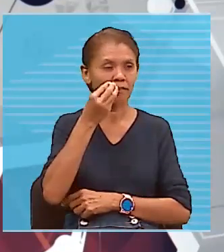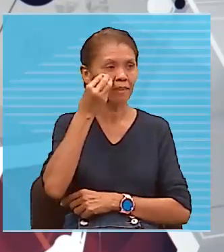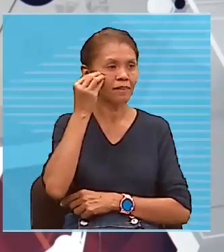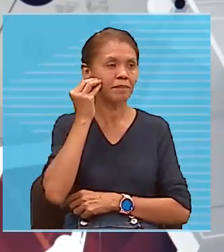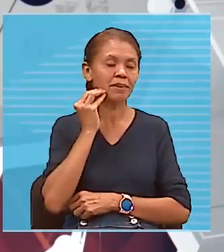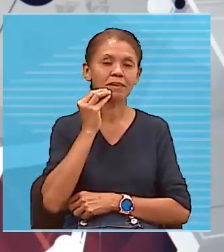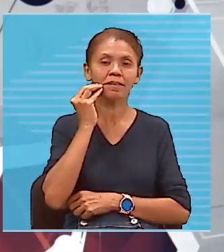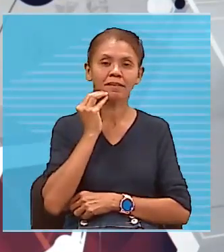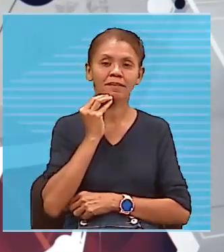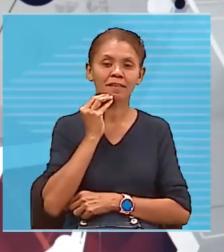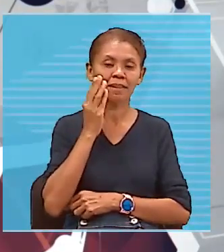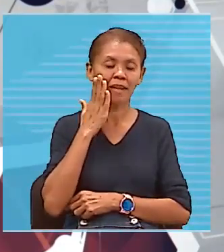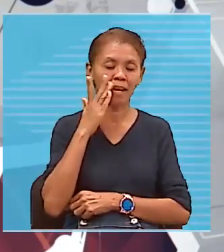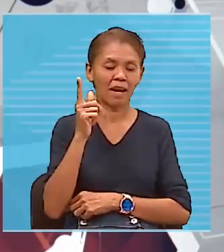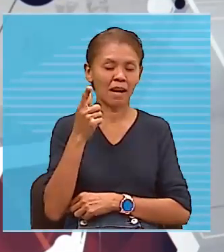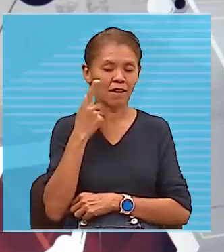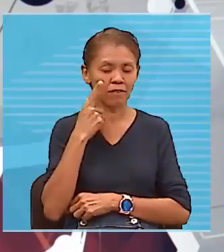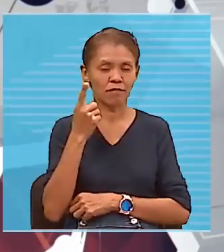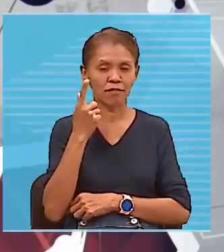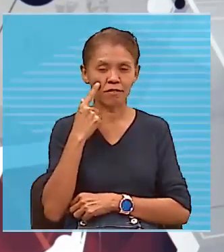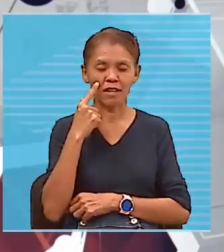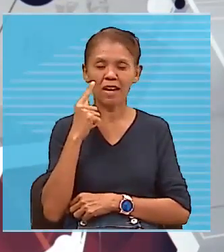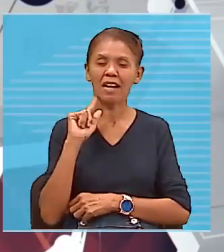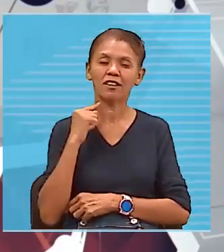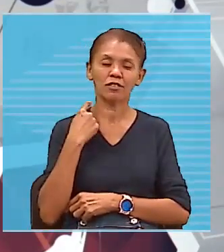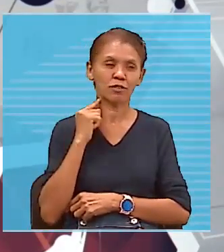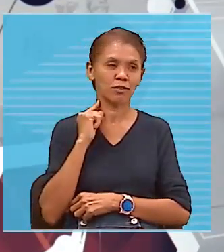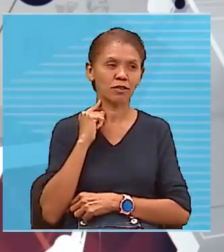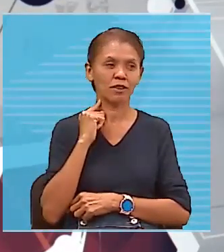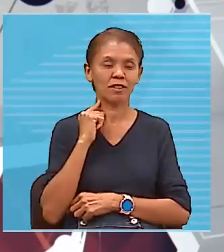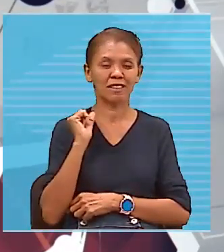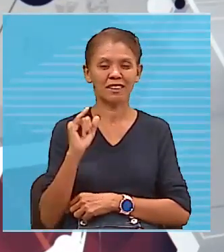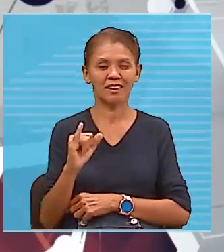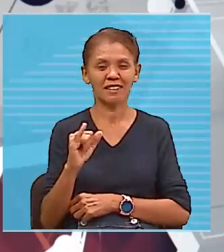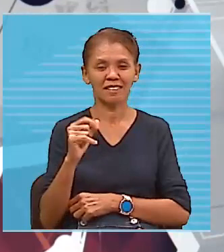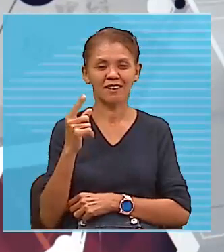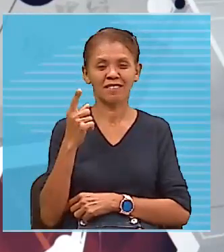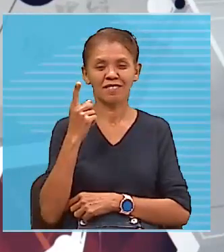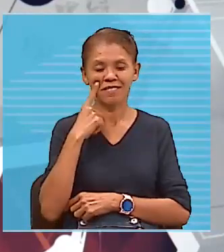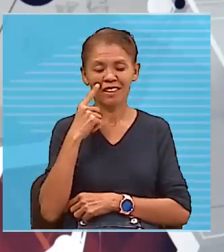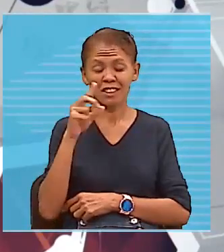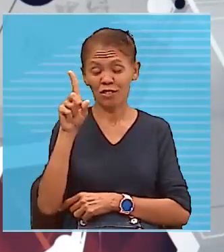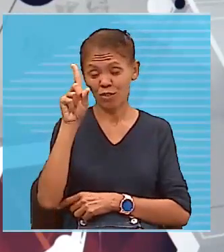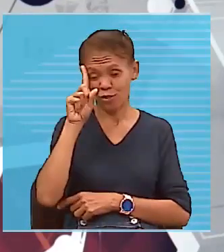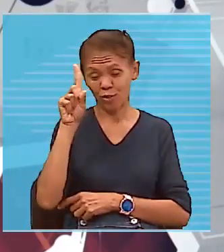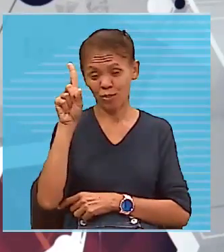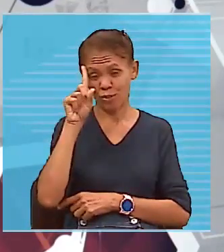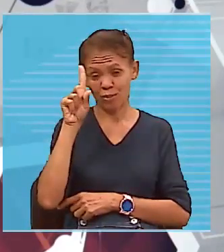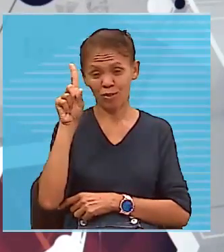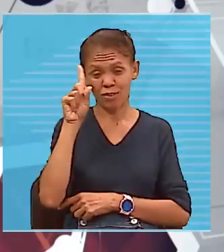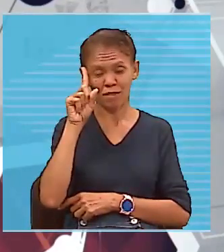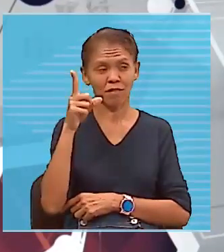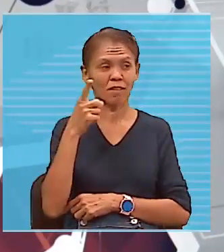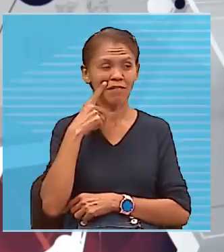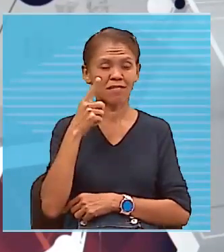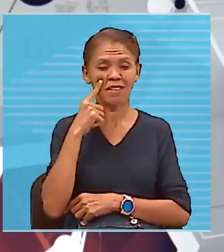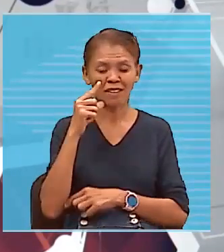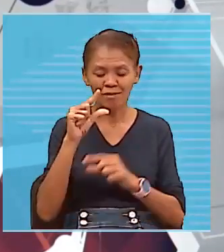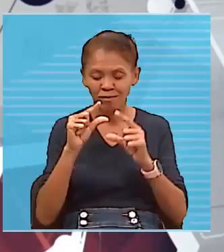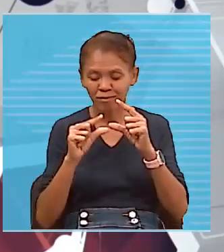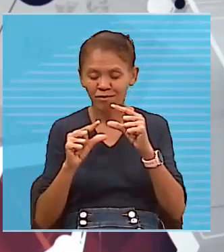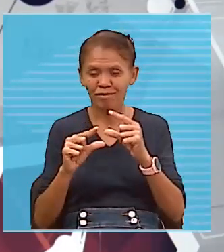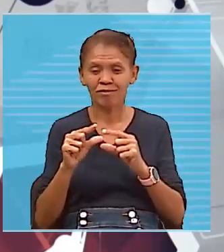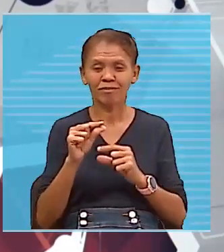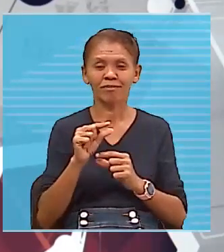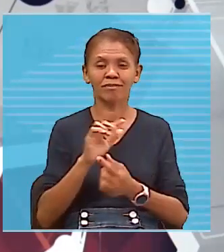ó, passa, aí tu dá uma olhada. Se tu fizer isso todo dia, tu dá uma olhada no tanto de resíduo que fica na tua pele. Partículas minúsculas,